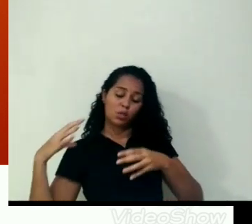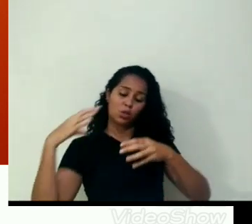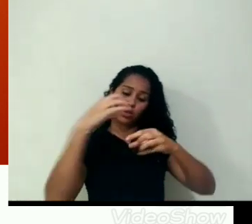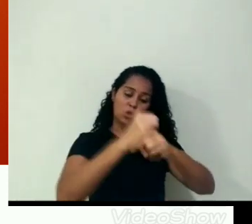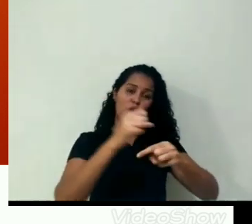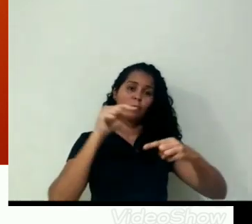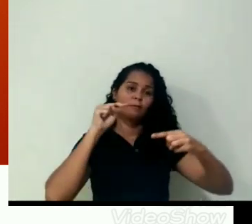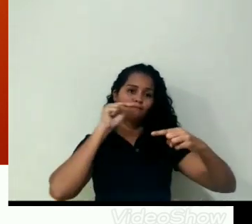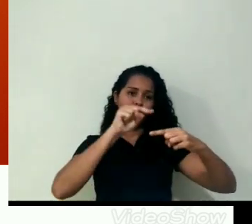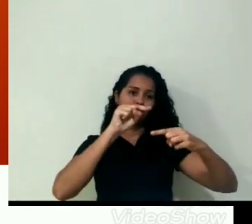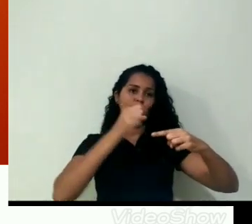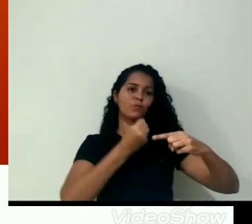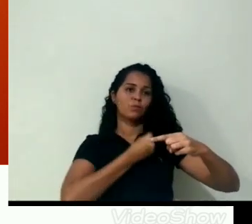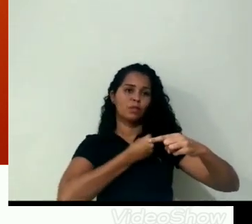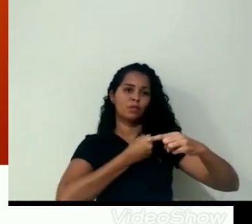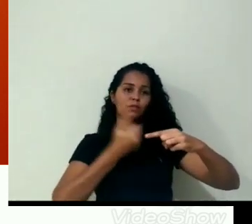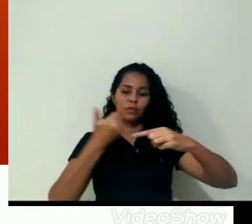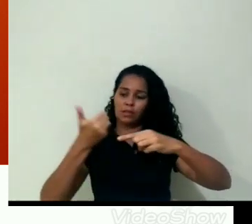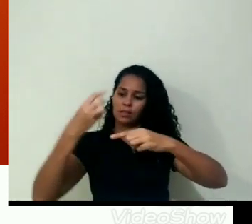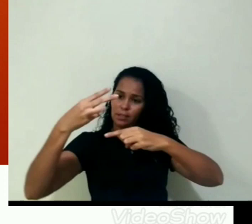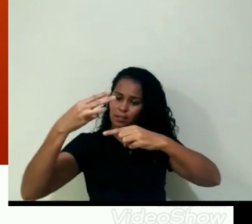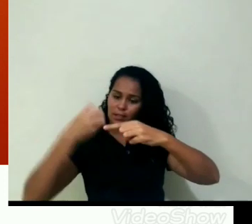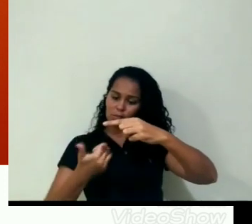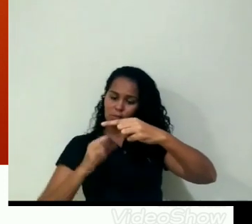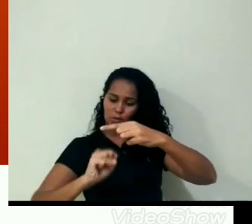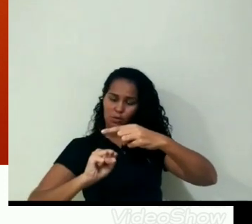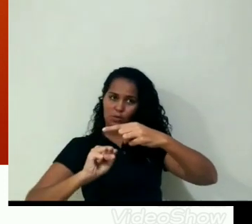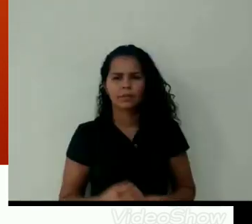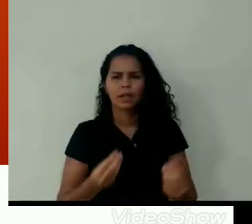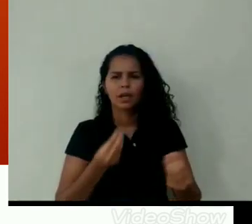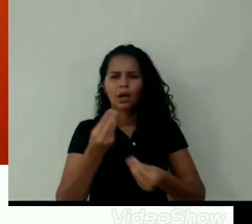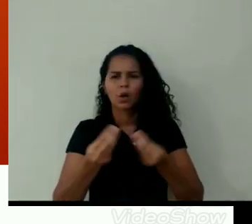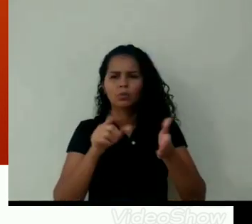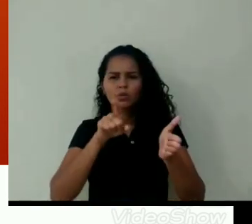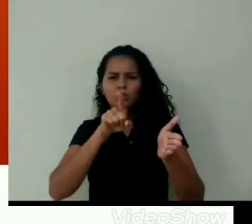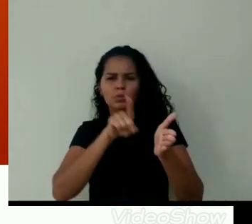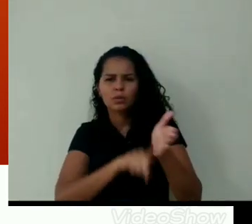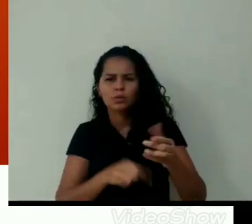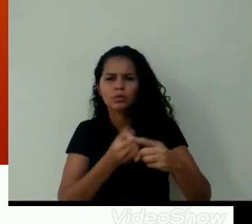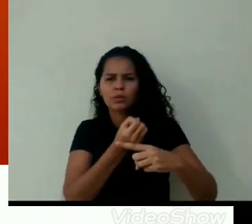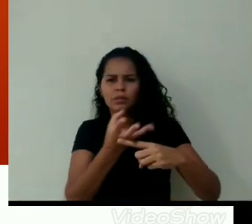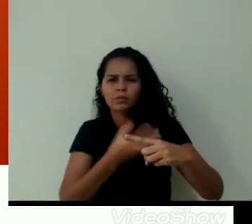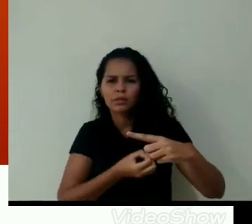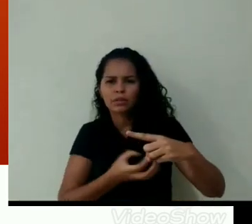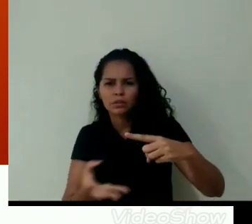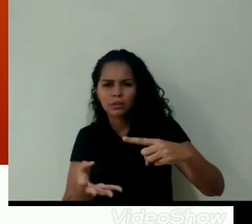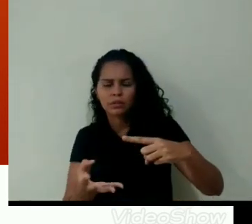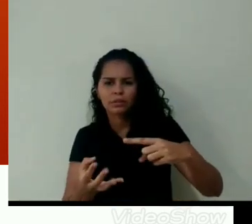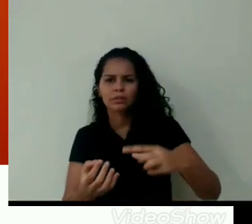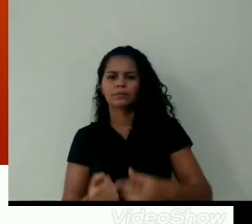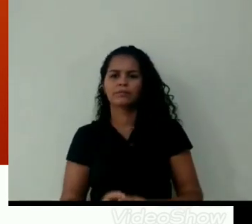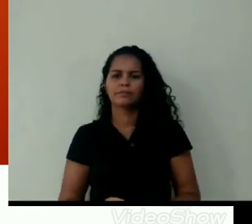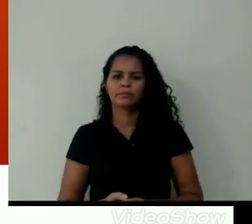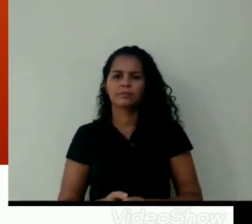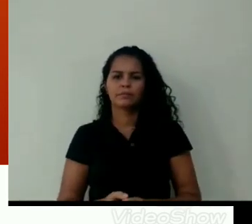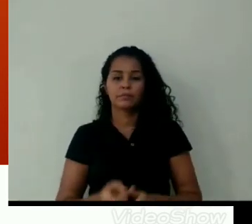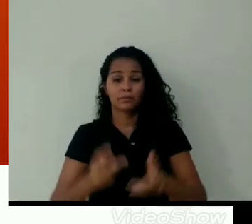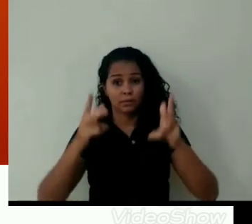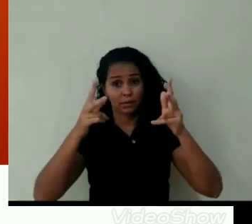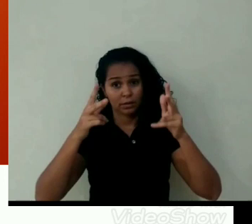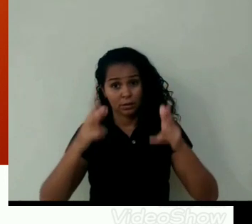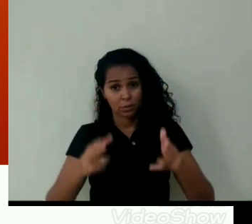frações? Da mesma forma que a gente faz com as somas. Se os denominadores forem iguais,